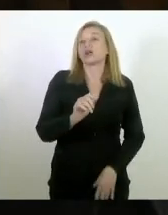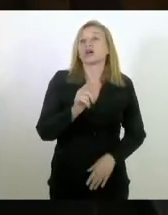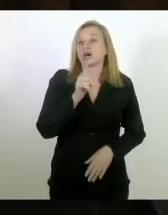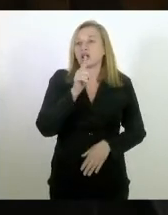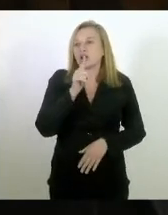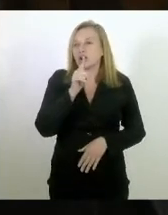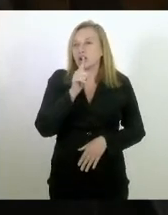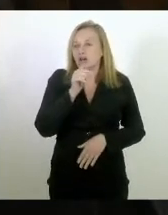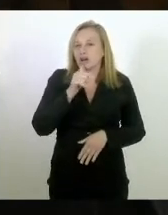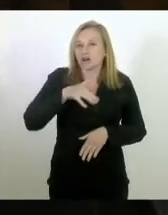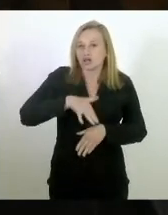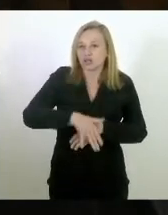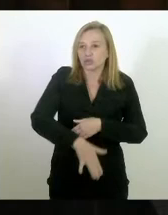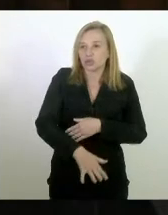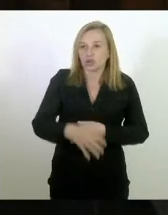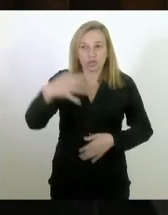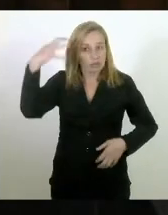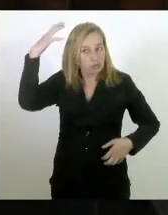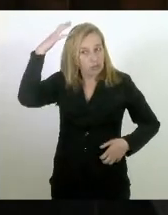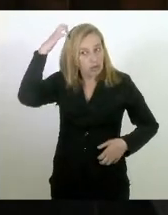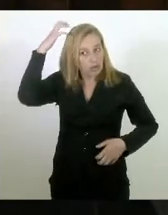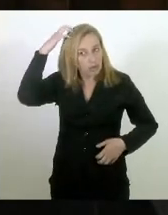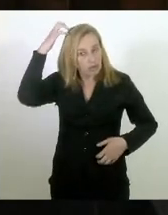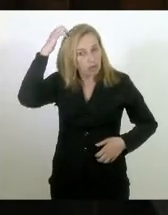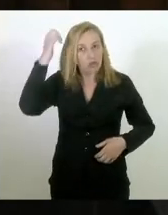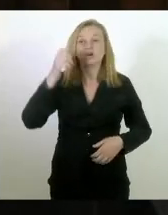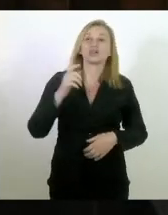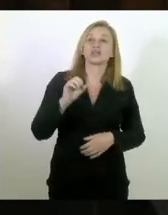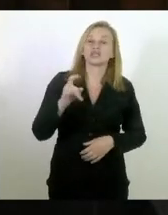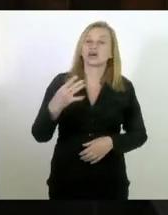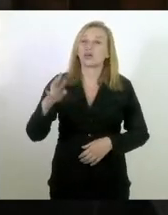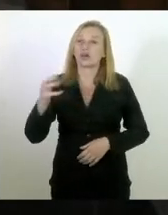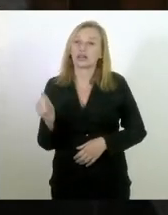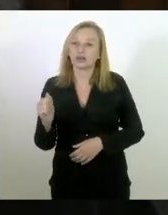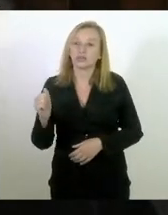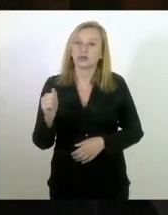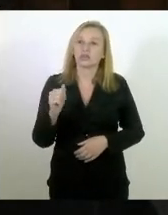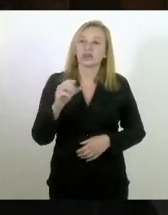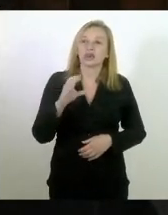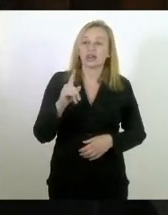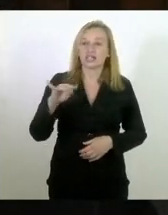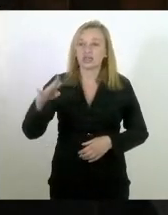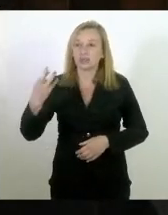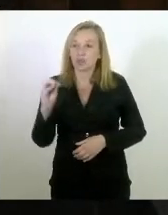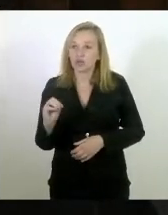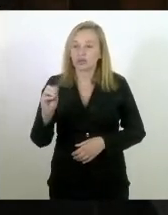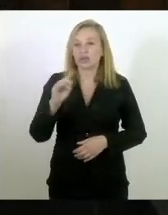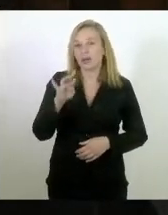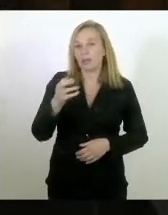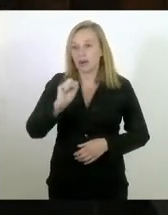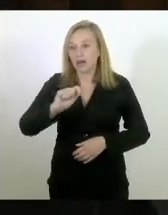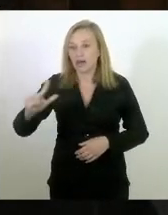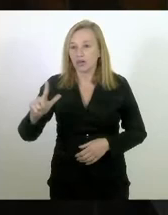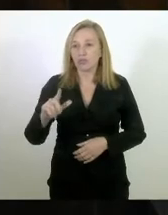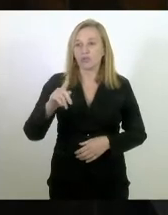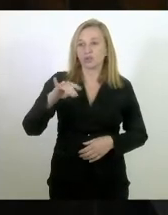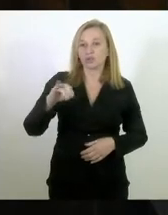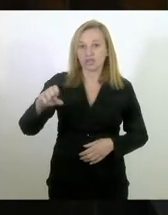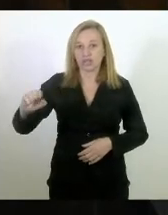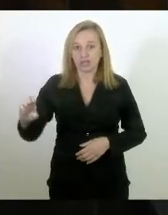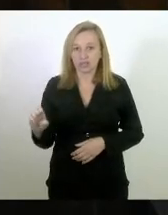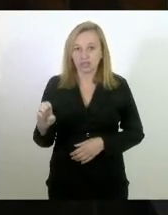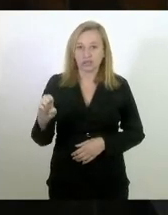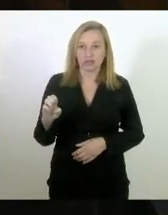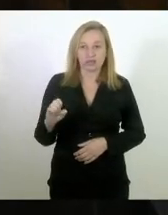Macacu Itaboraí Magé Maricá Rio Bonito São Gonçalo Saquarema tangua Casimiro de Abreu Aperibé Cambuci